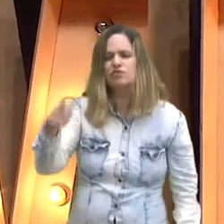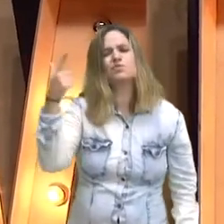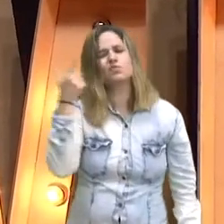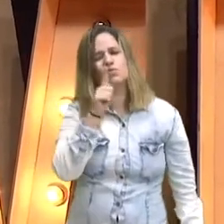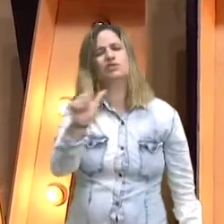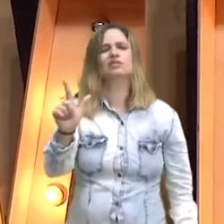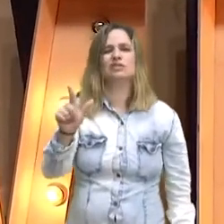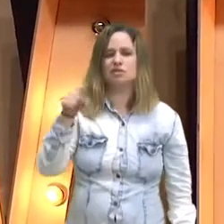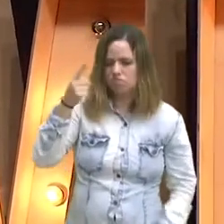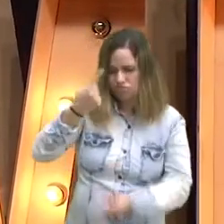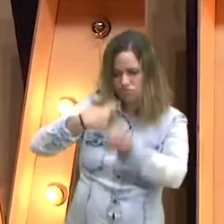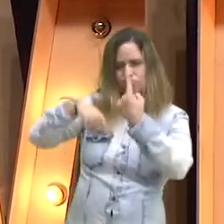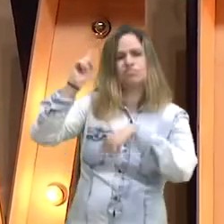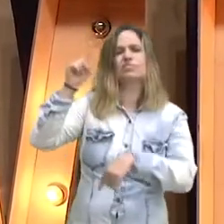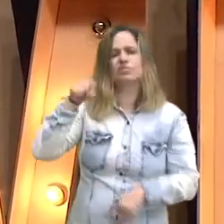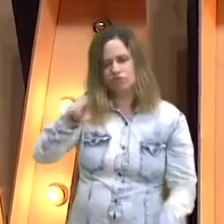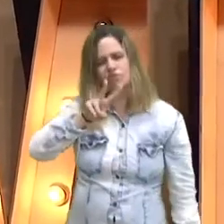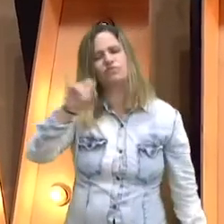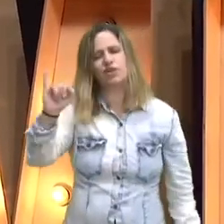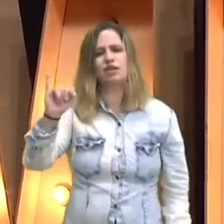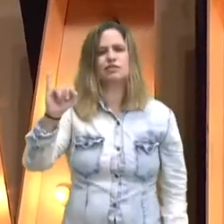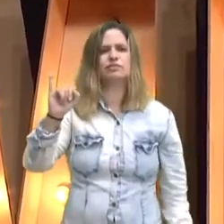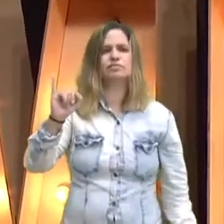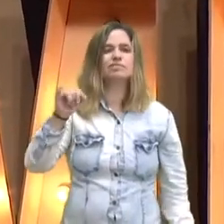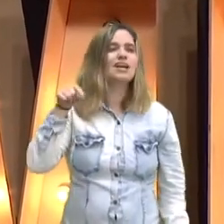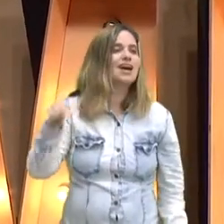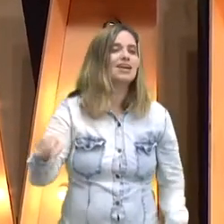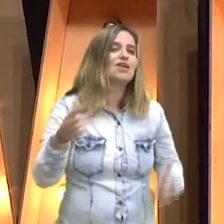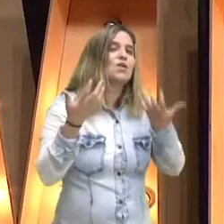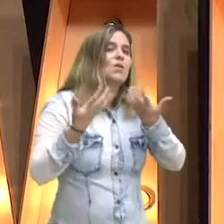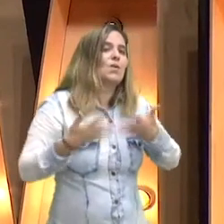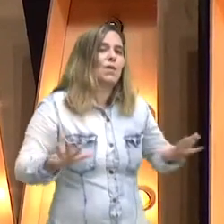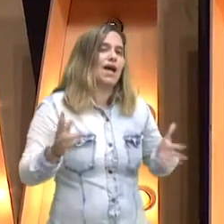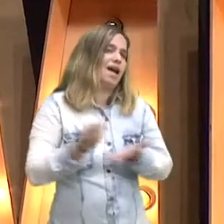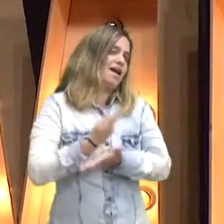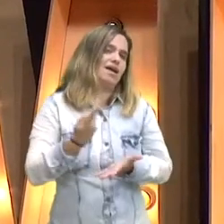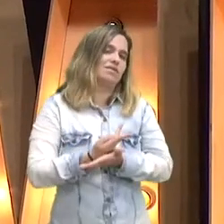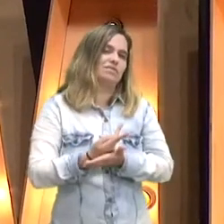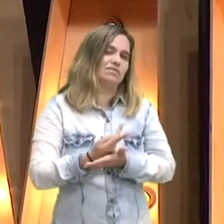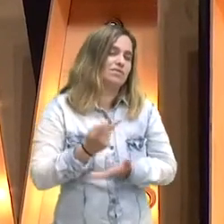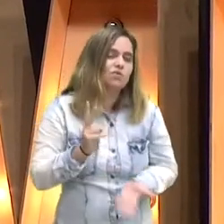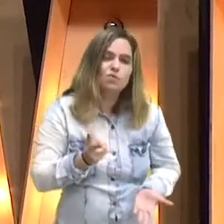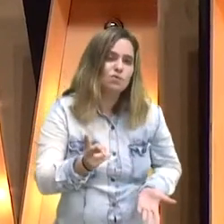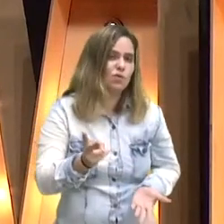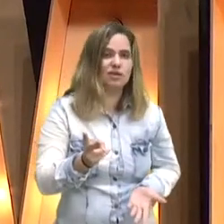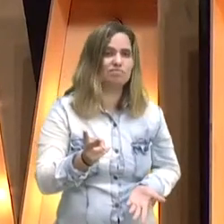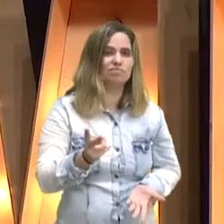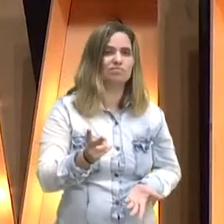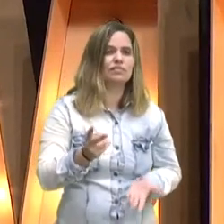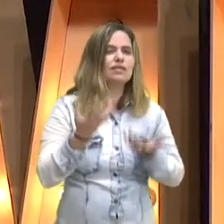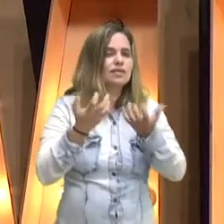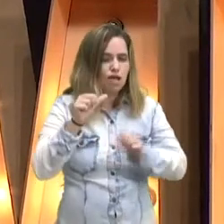querido, a pessoa fica incomodada de permanecer no erro. A pessoa fica incomodada. O alvo é de ter apoio e otimismo